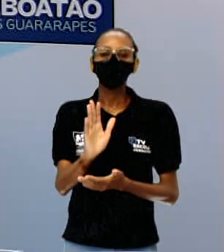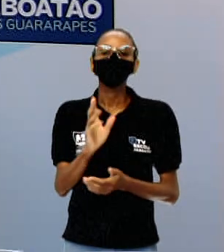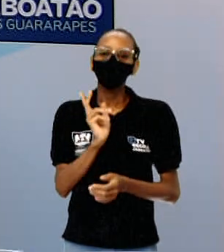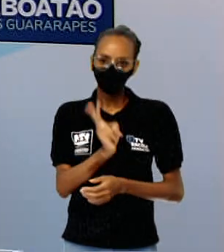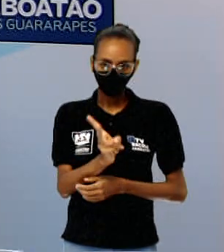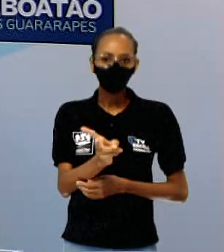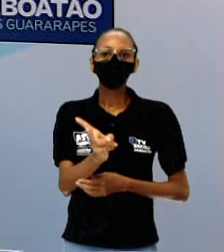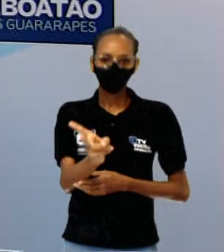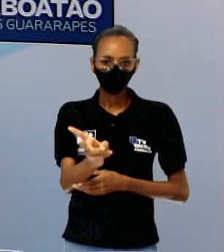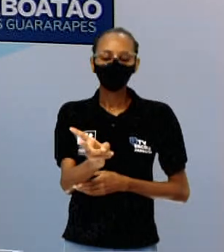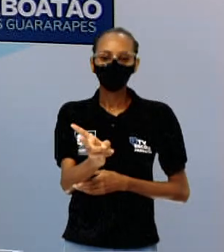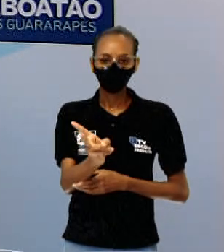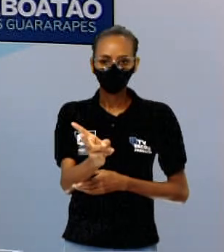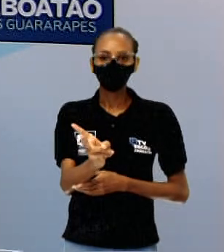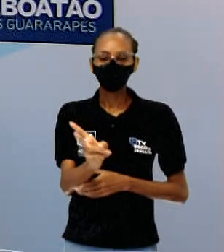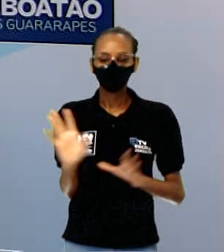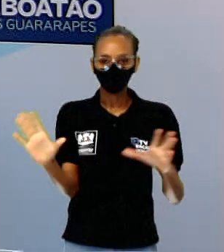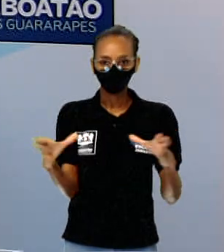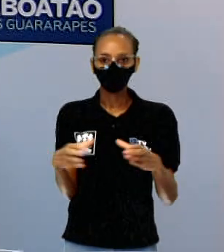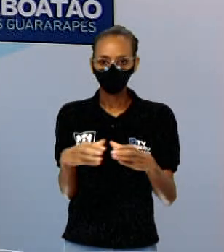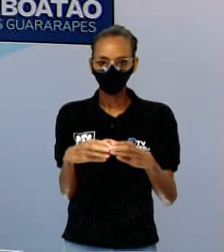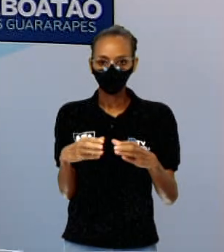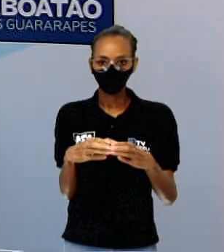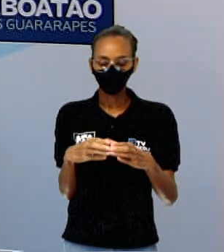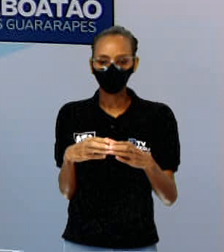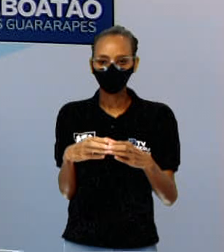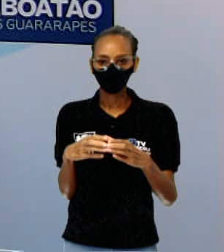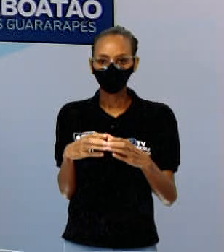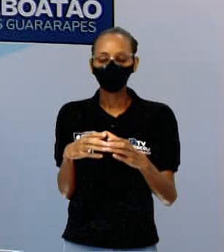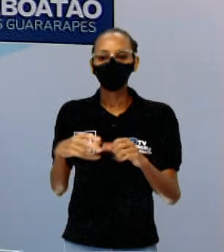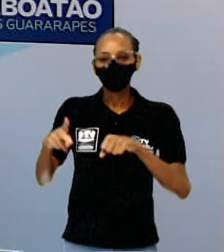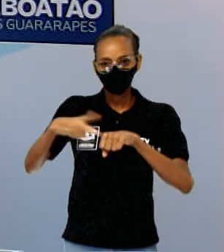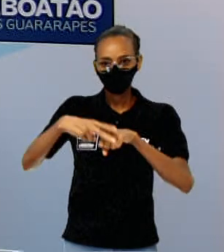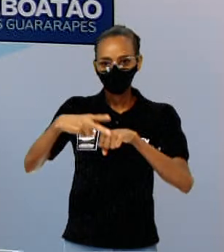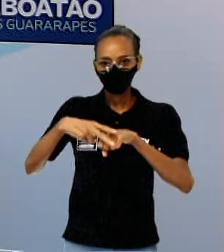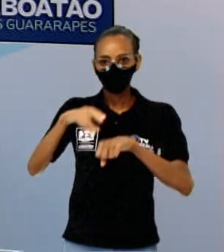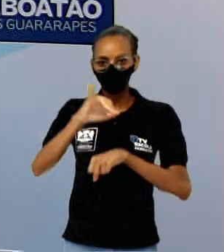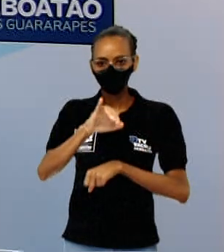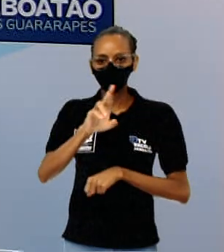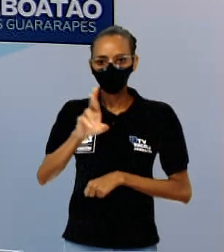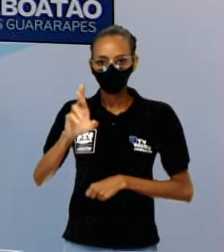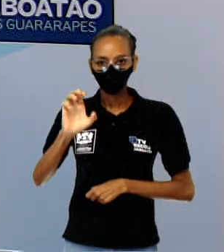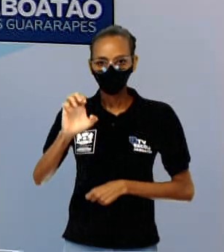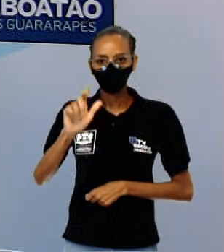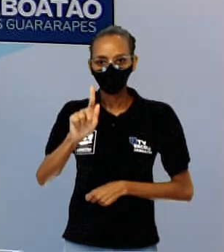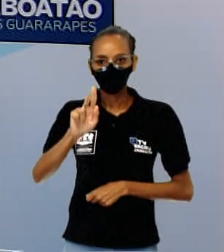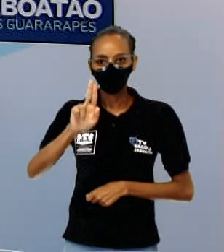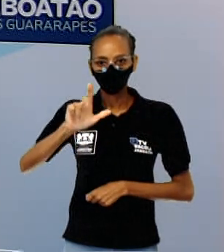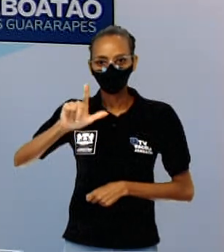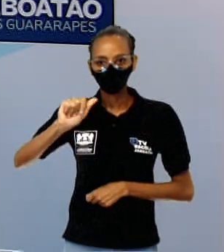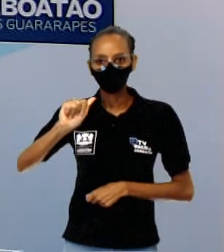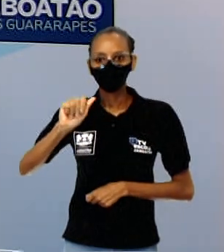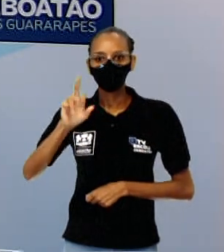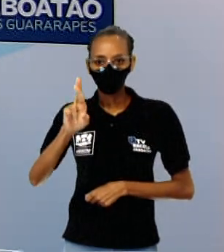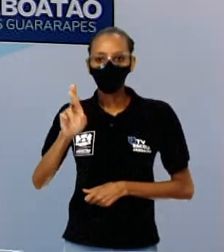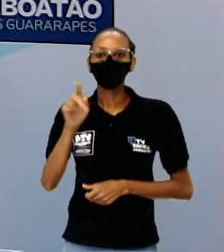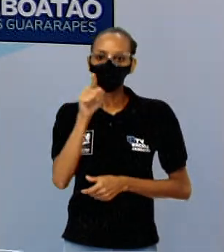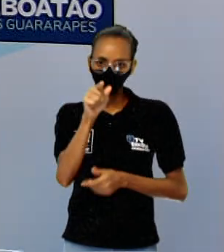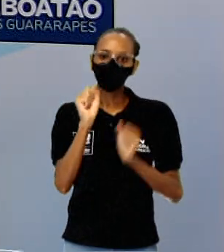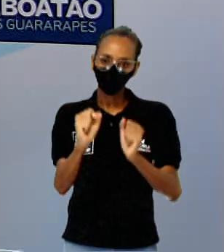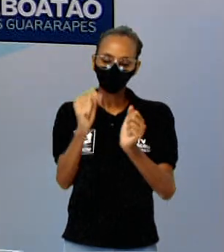dessa forma aqui, a gente considera irregular esses verbos, certo? Anotem aí. Need,